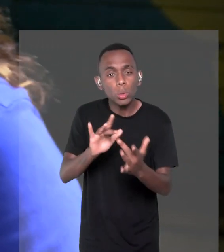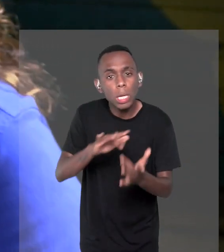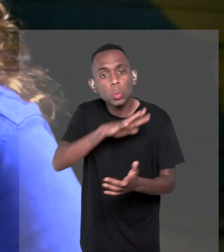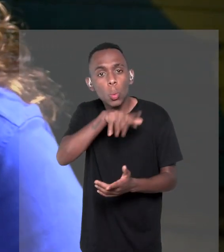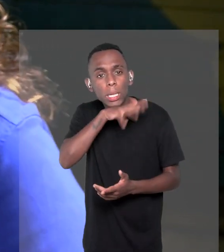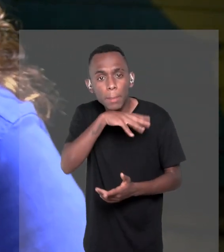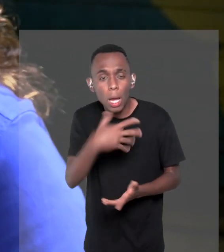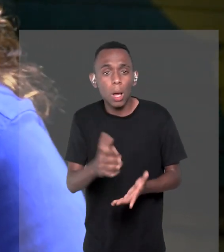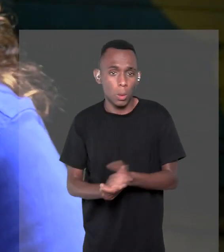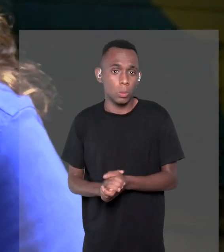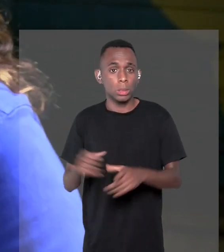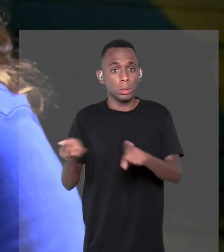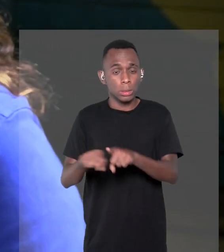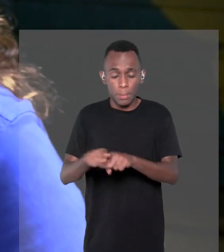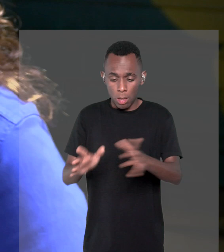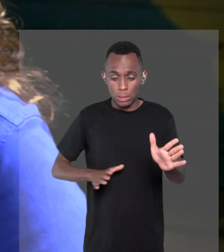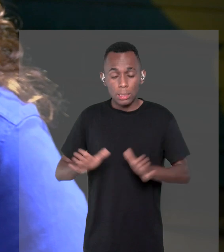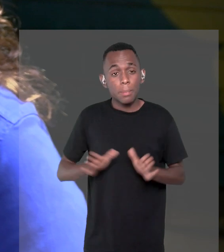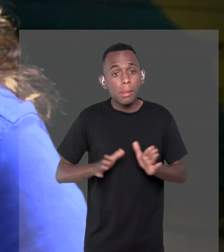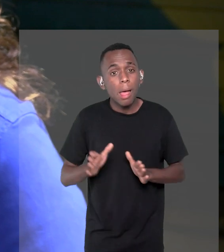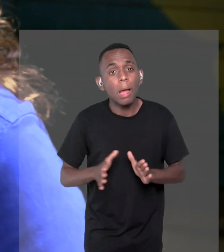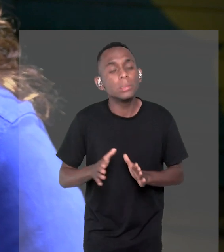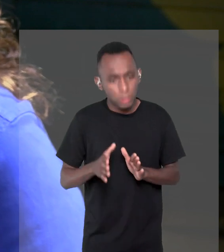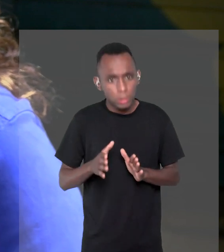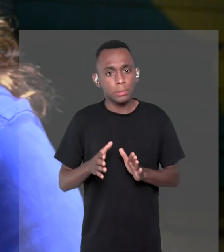E eu fico pensando